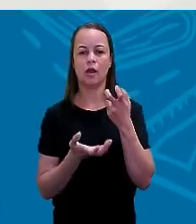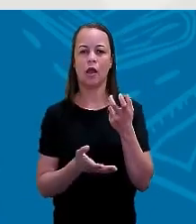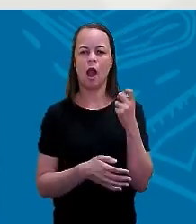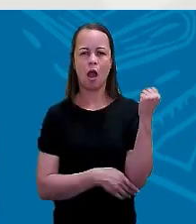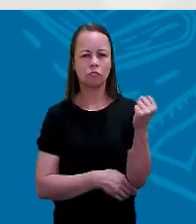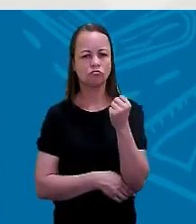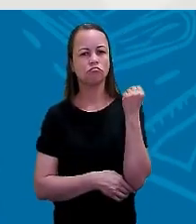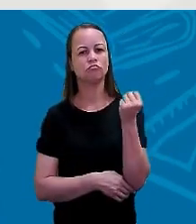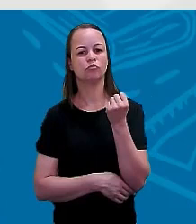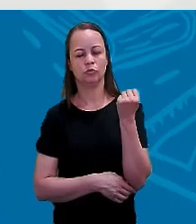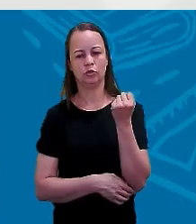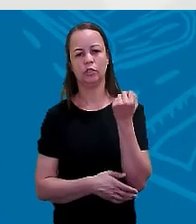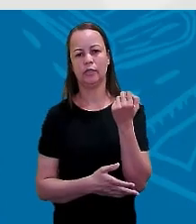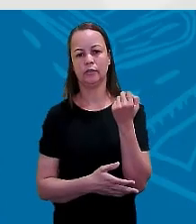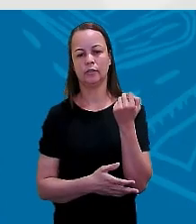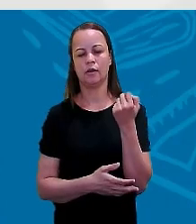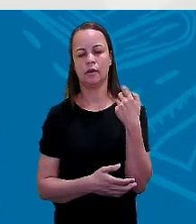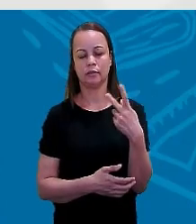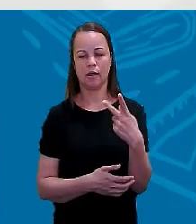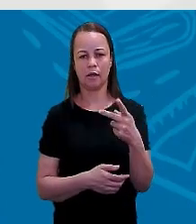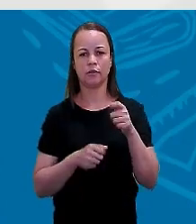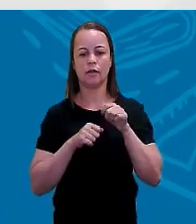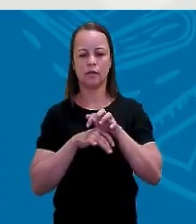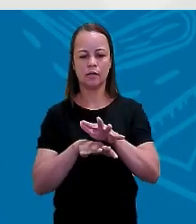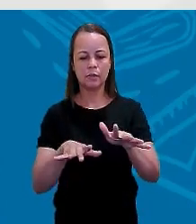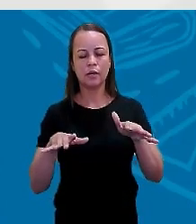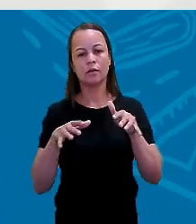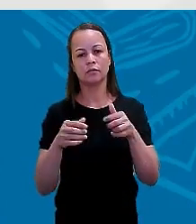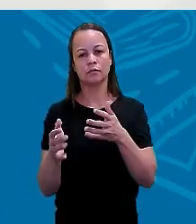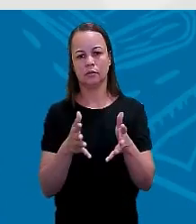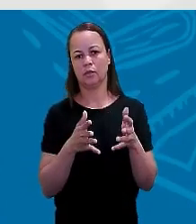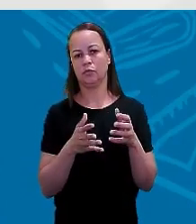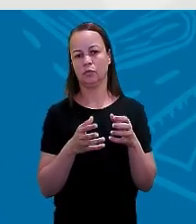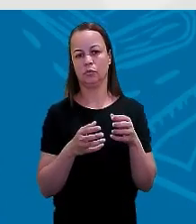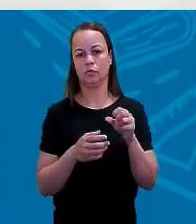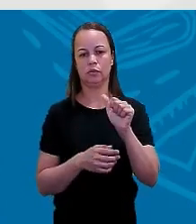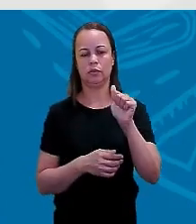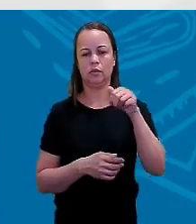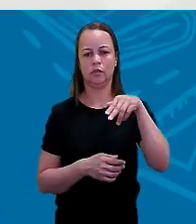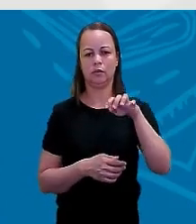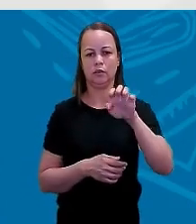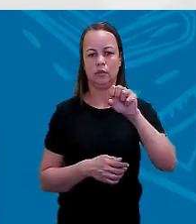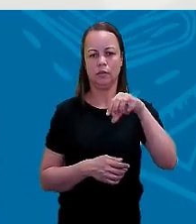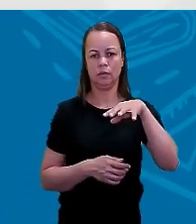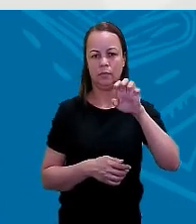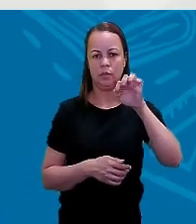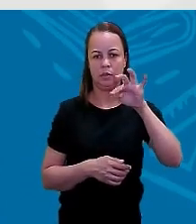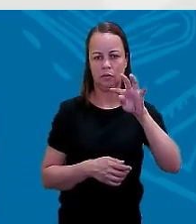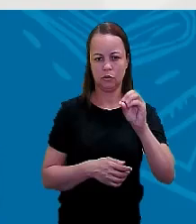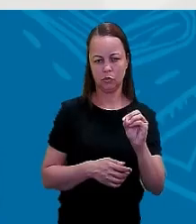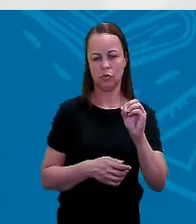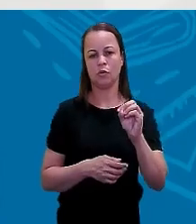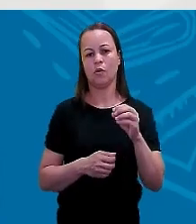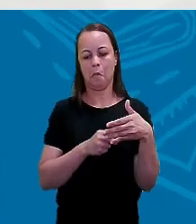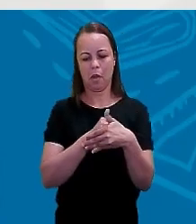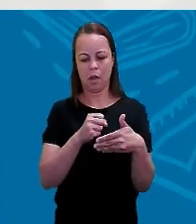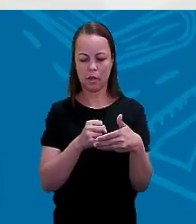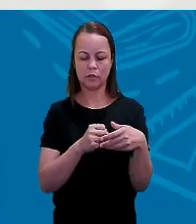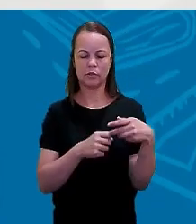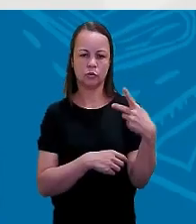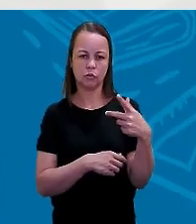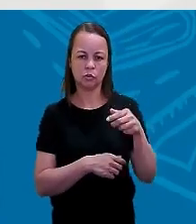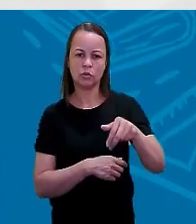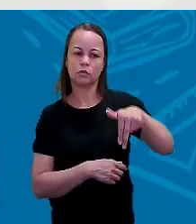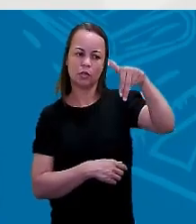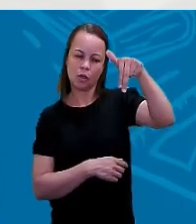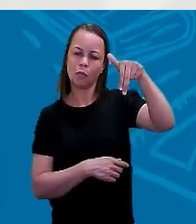né, essa ampliação do saneamento básico para toda aquela população ali da região norte, também aqui da